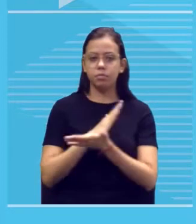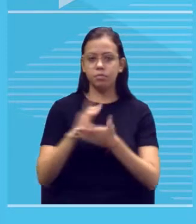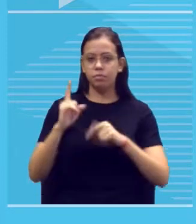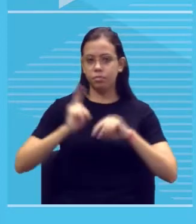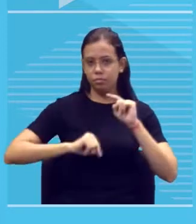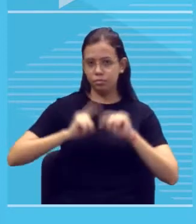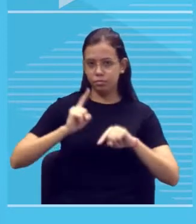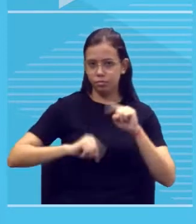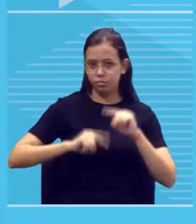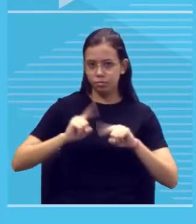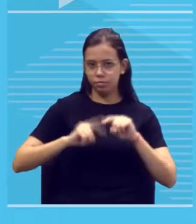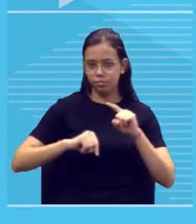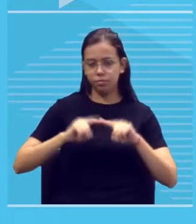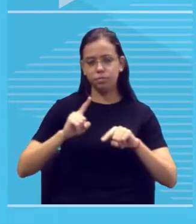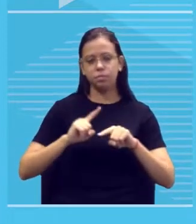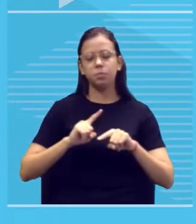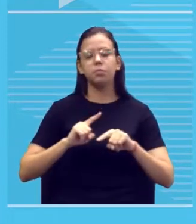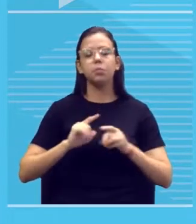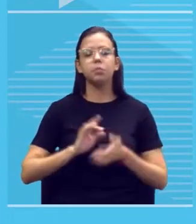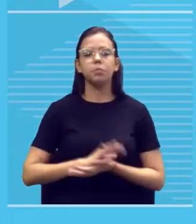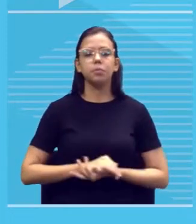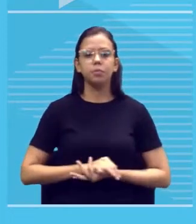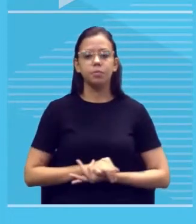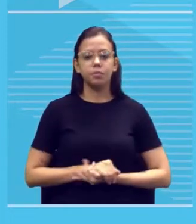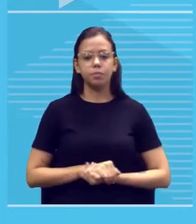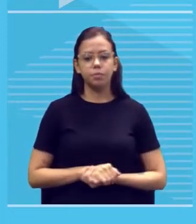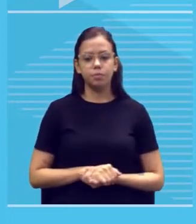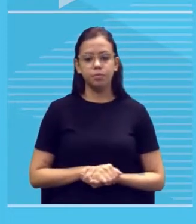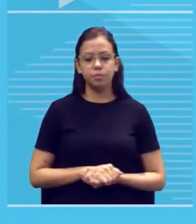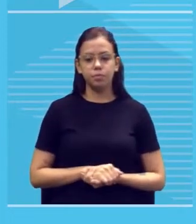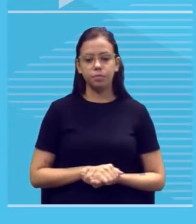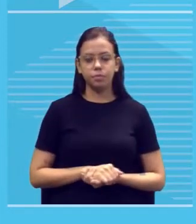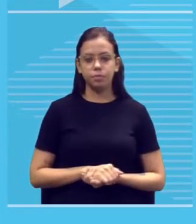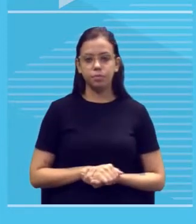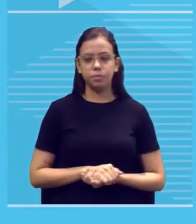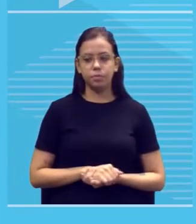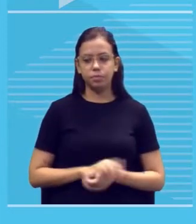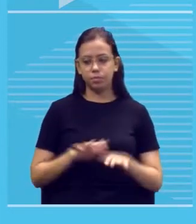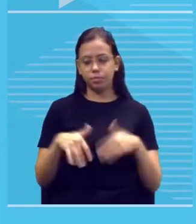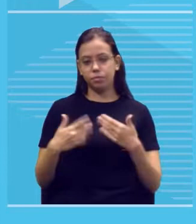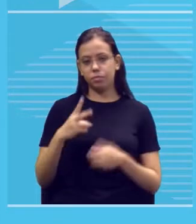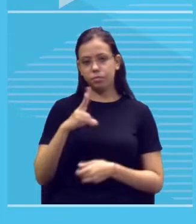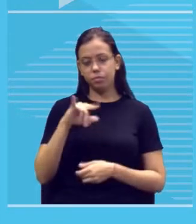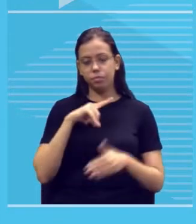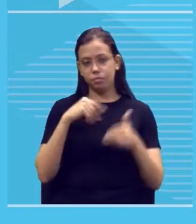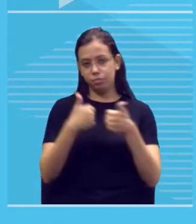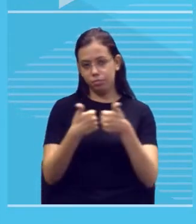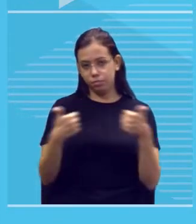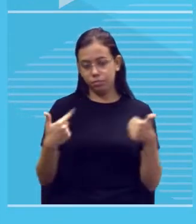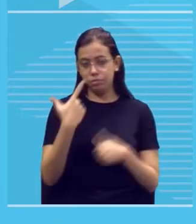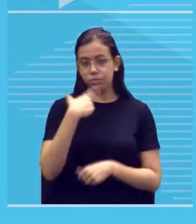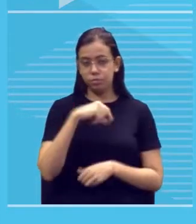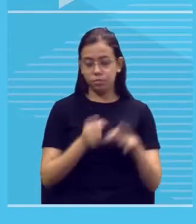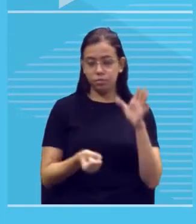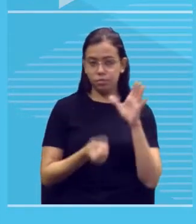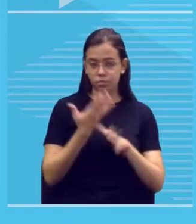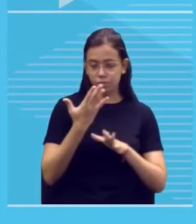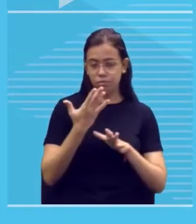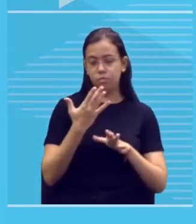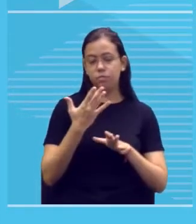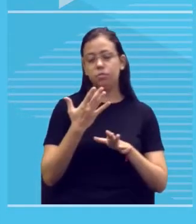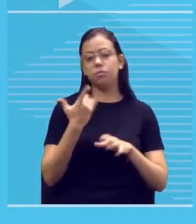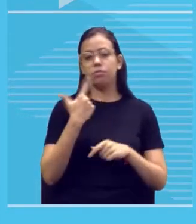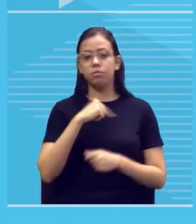mercadorias de bens de consumo aí vai ser dividido assim aquele que produz é aquele que só